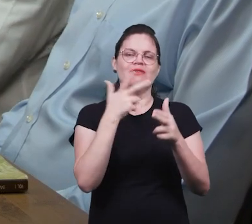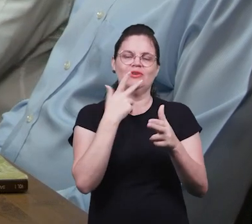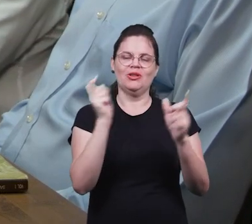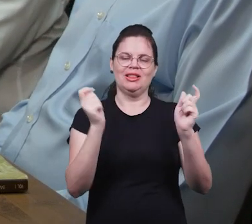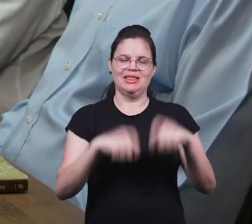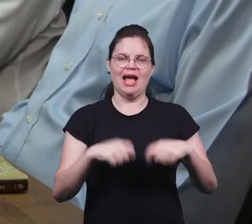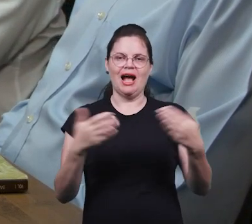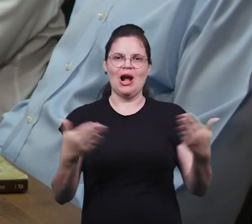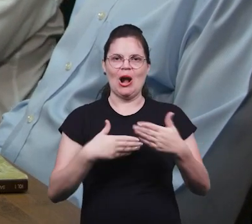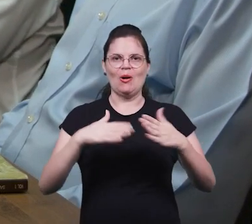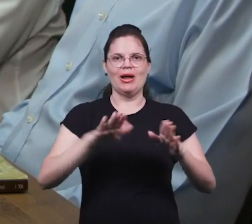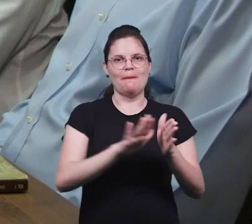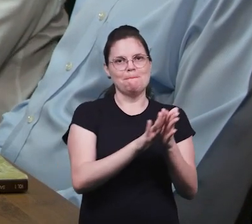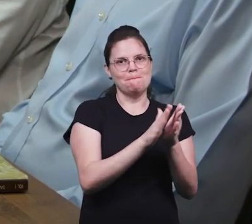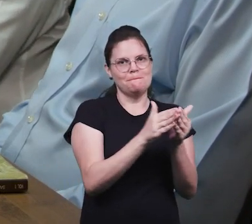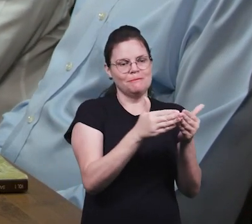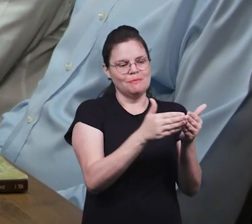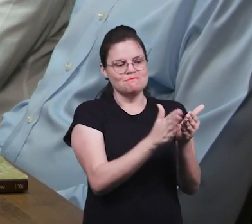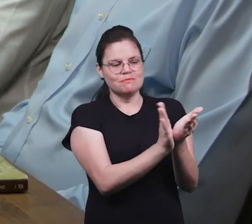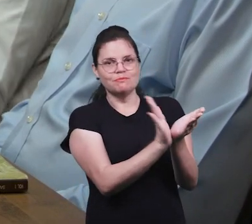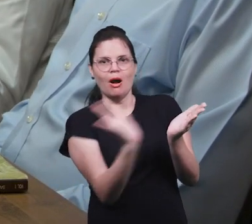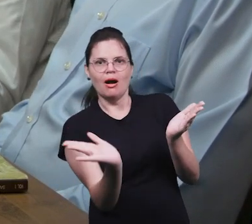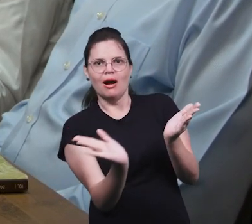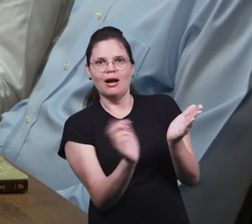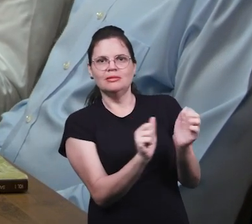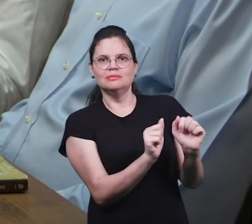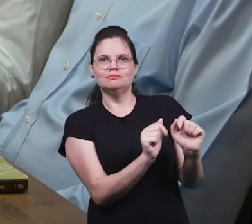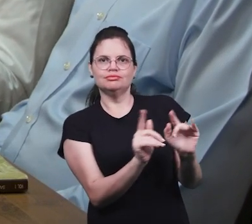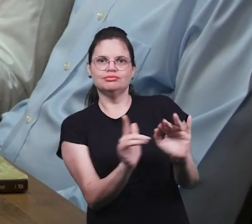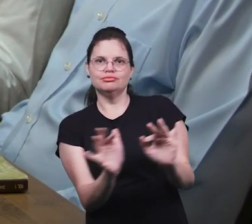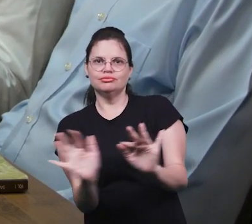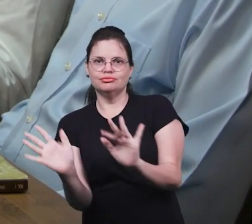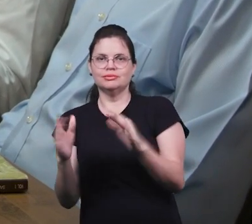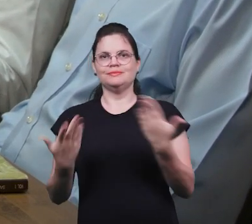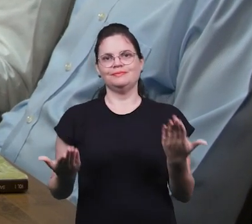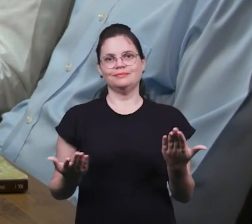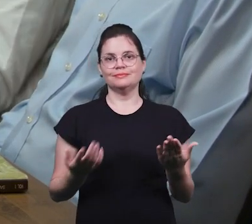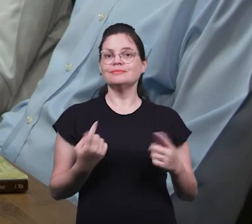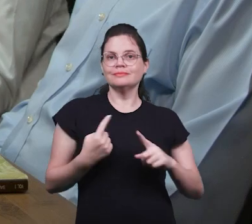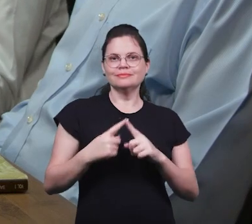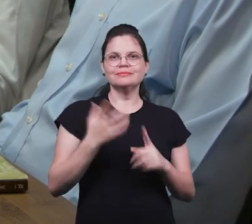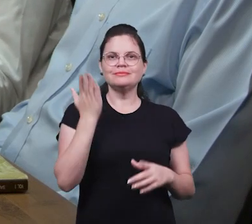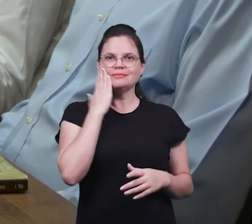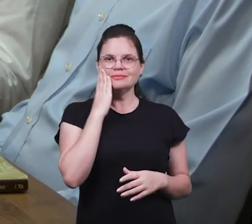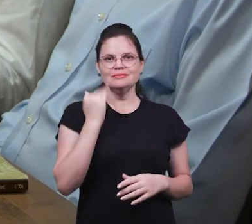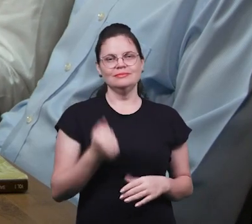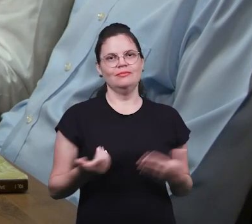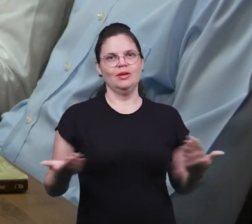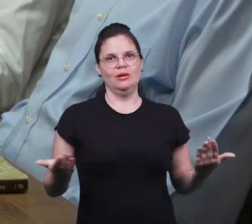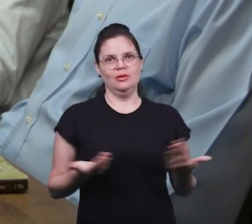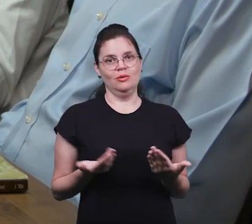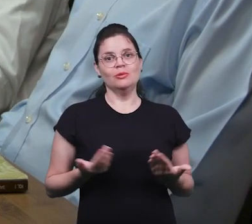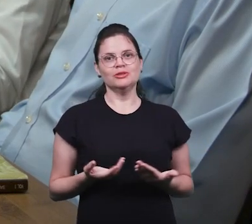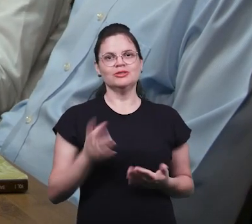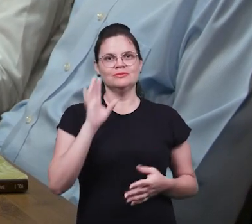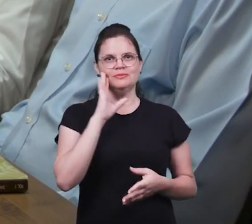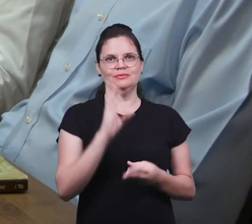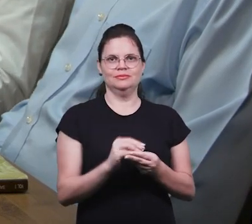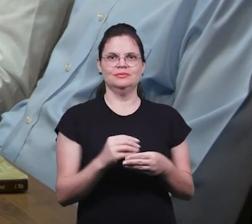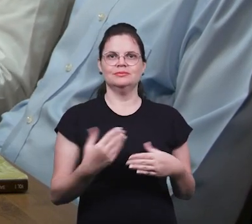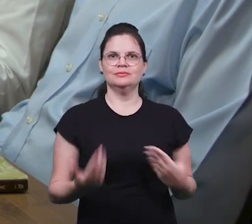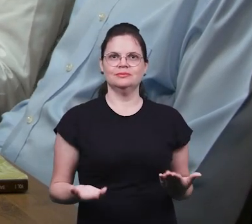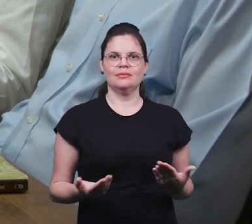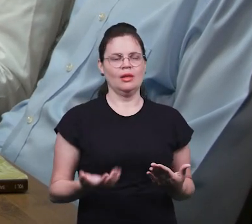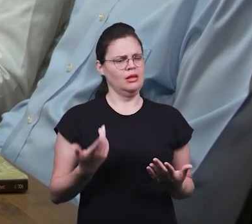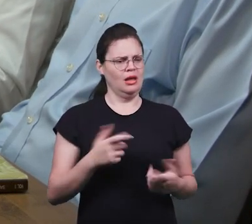homem ia voltar para a sua maldade. O corvo estava ali presente, né? O imundo estava ali presente. Ele vai voltar para a